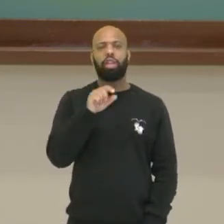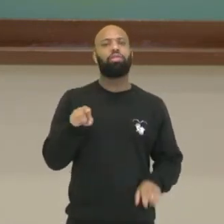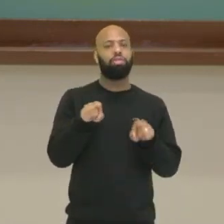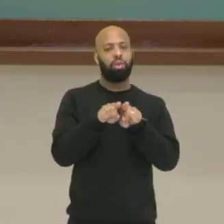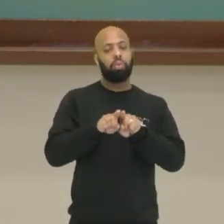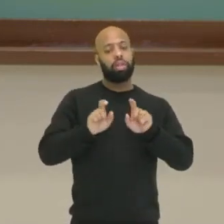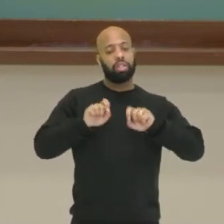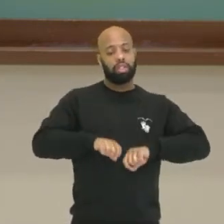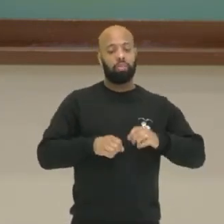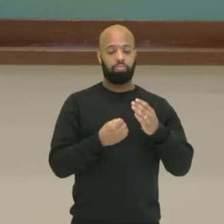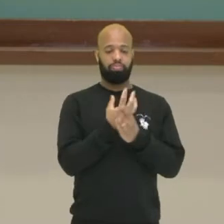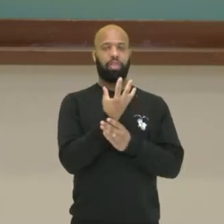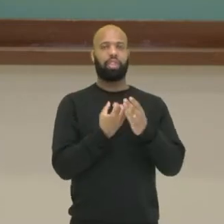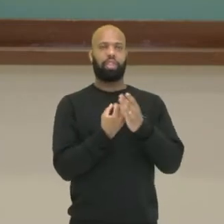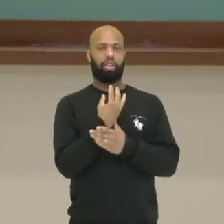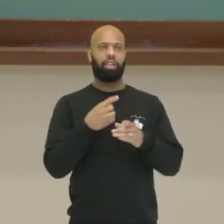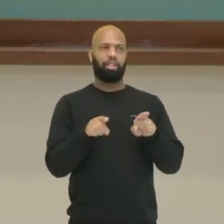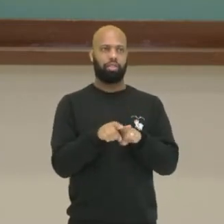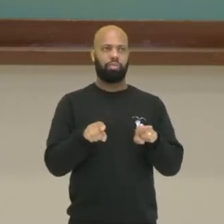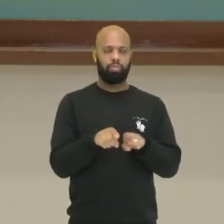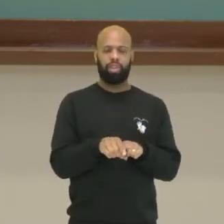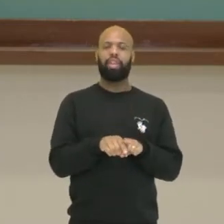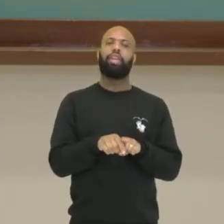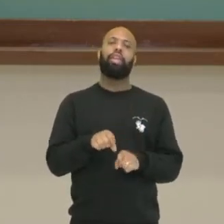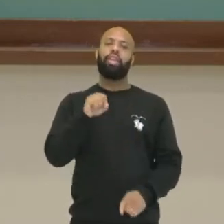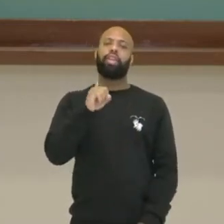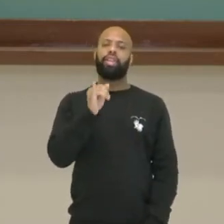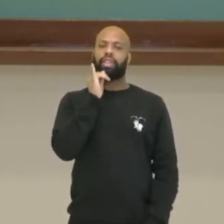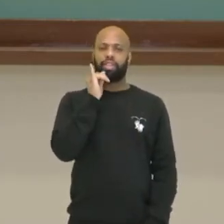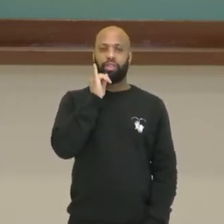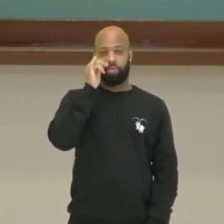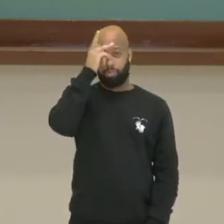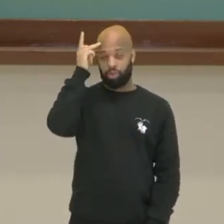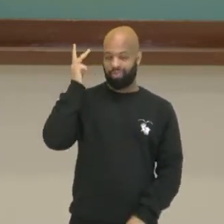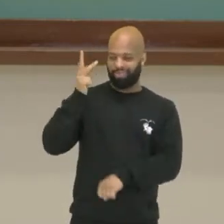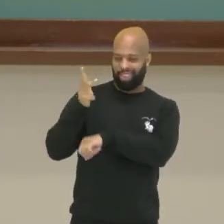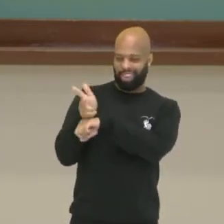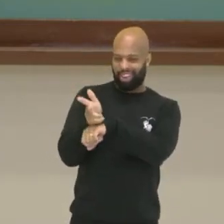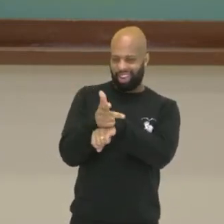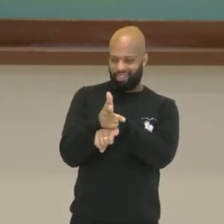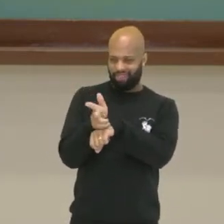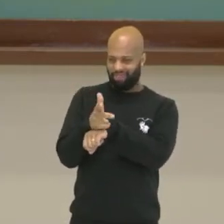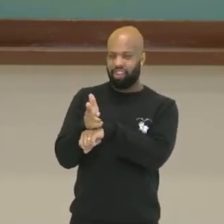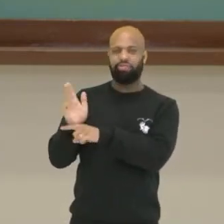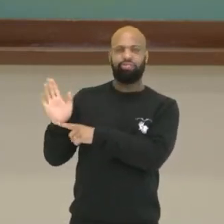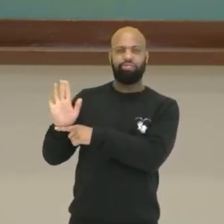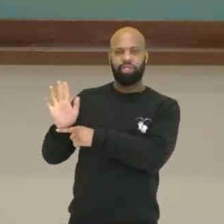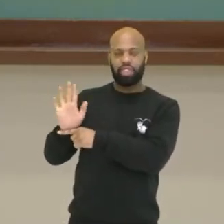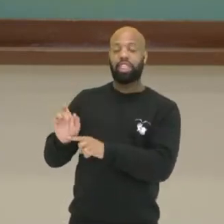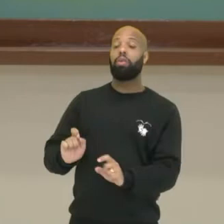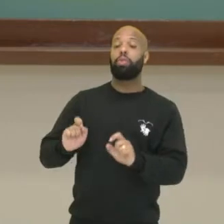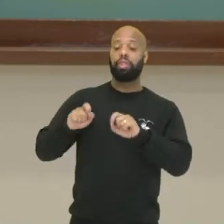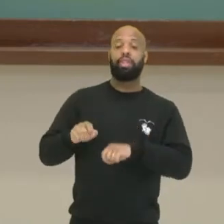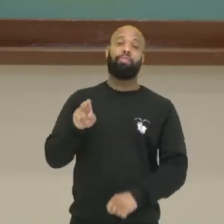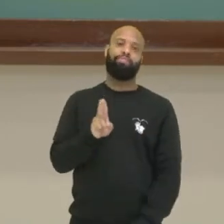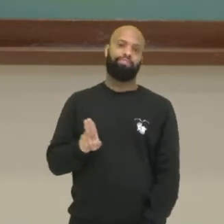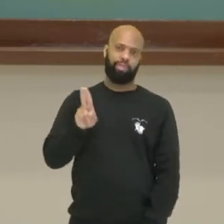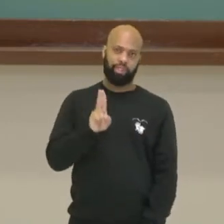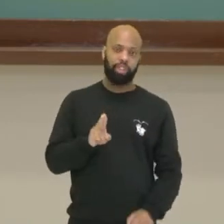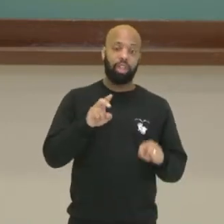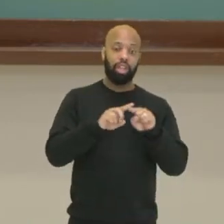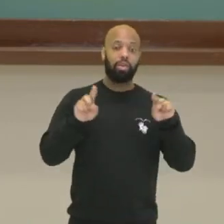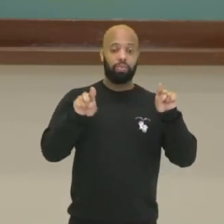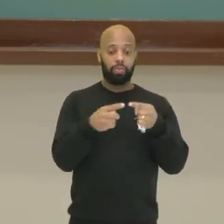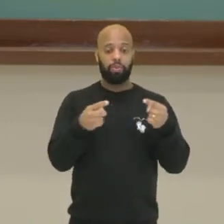no ambiente, se for a proposta do diretor cinematográfico. No caso do cinema, mas eu posso usar a música